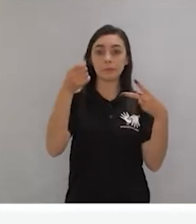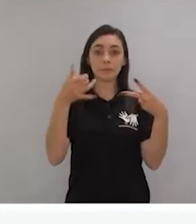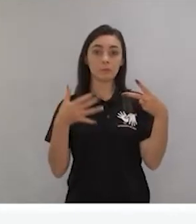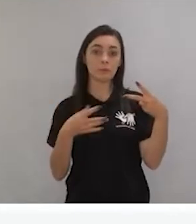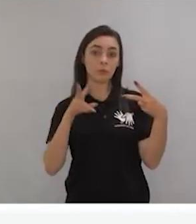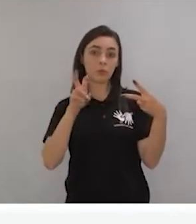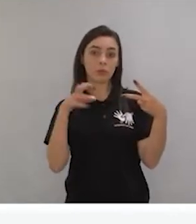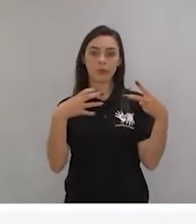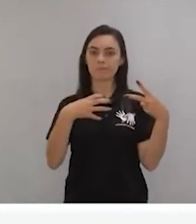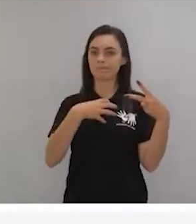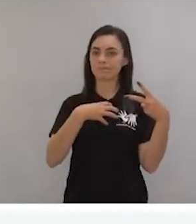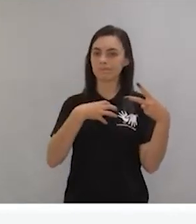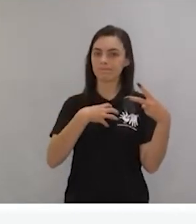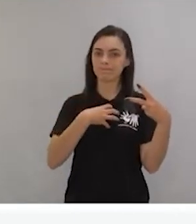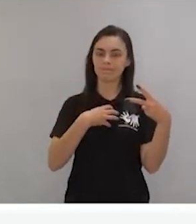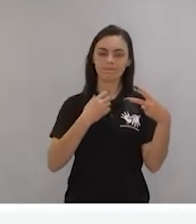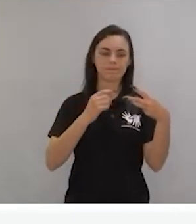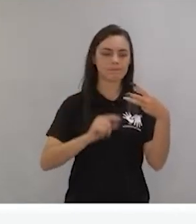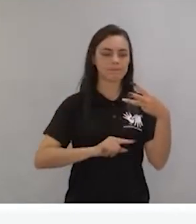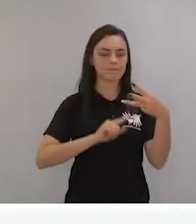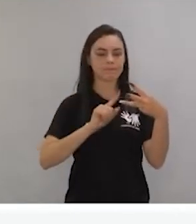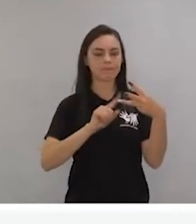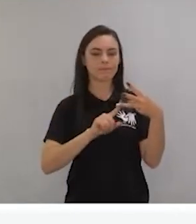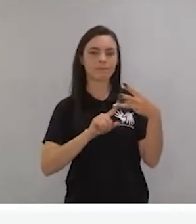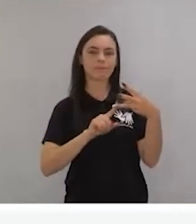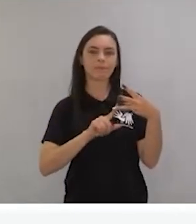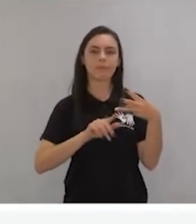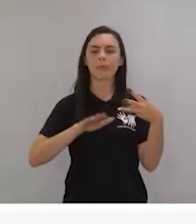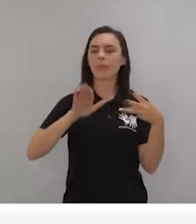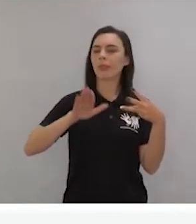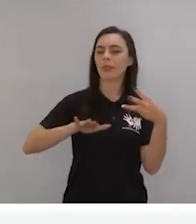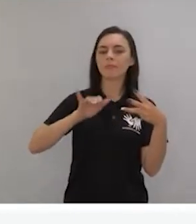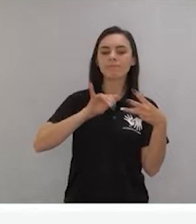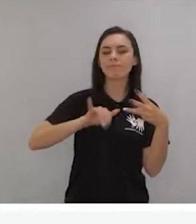Pode ser um conteúdo que fala dos sentimentos.